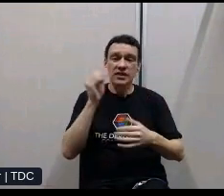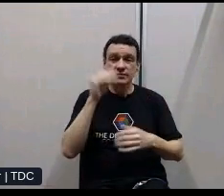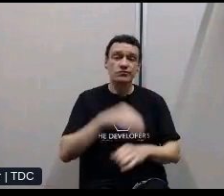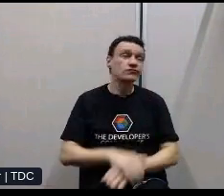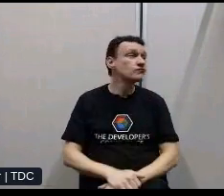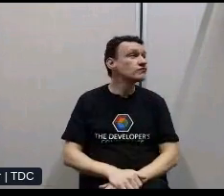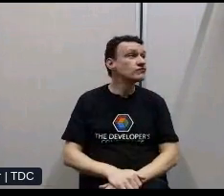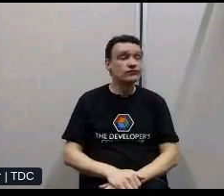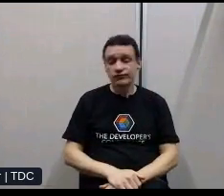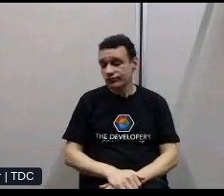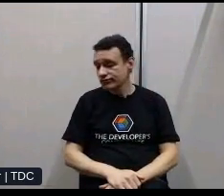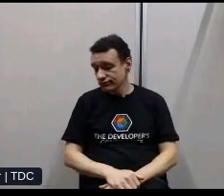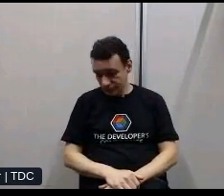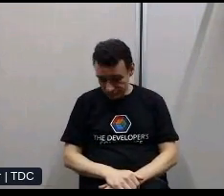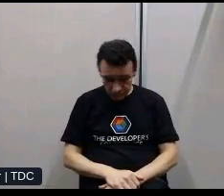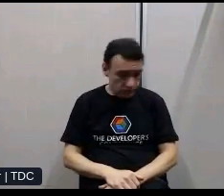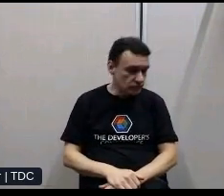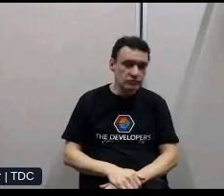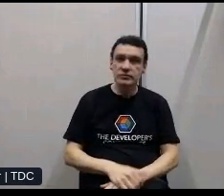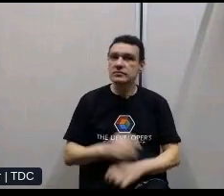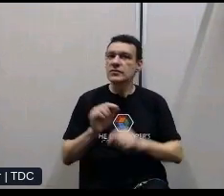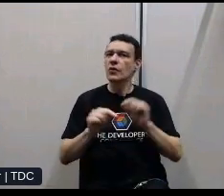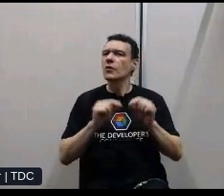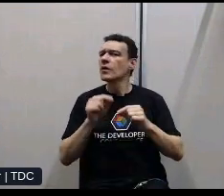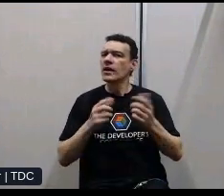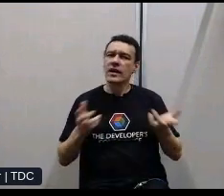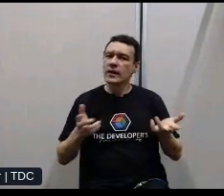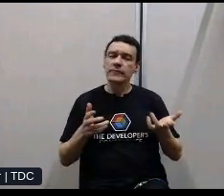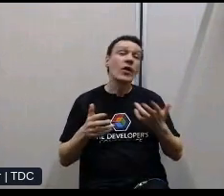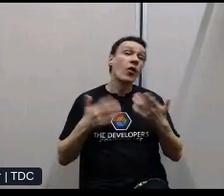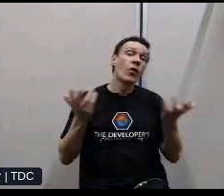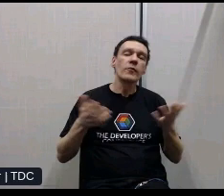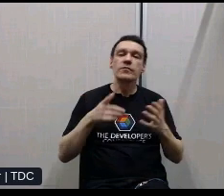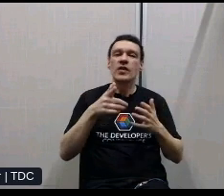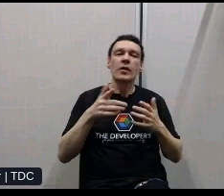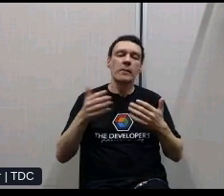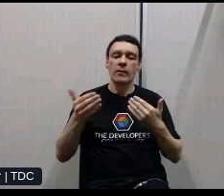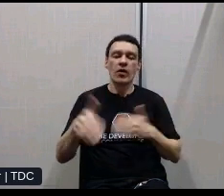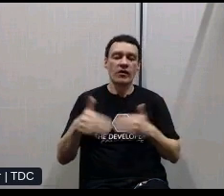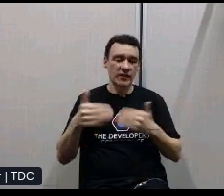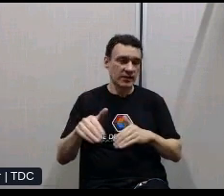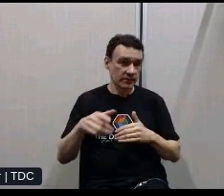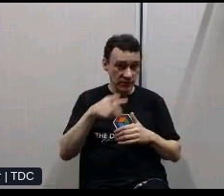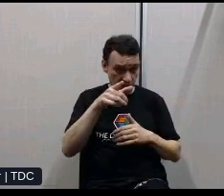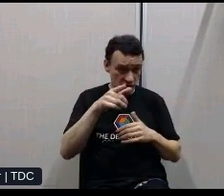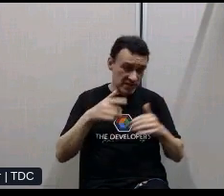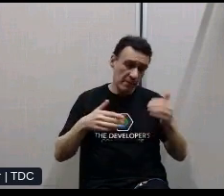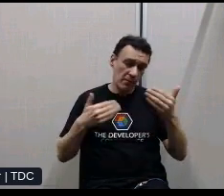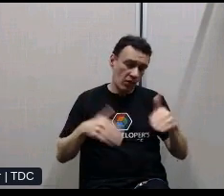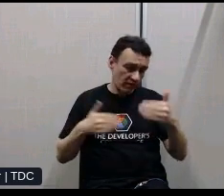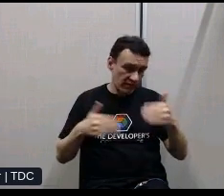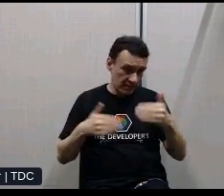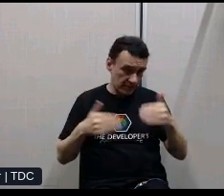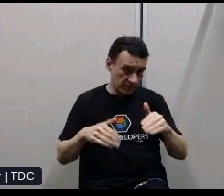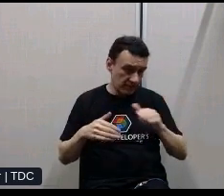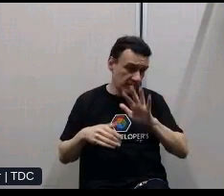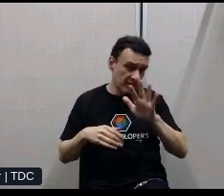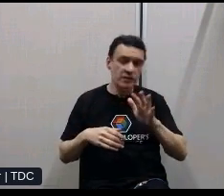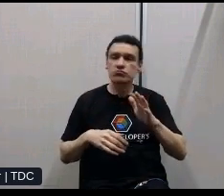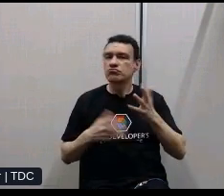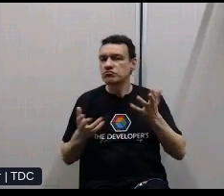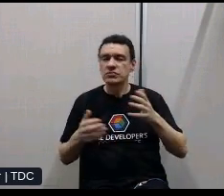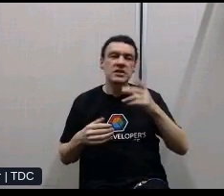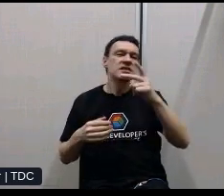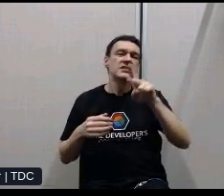através do computador, e esse teste, você não precisa se deslocar até um lugar bem distante, você pode fazer na sua máquina, todo